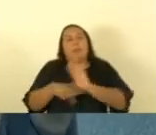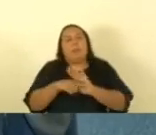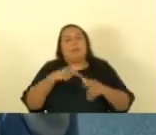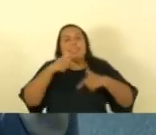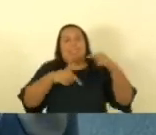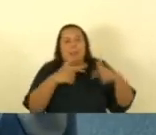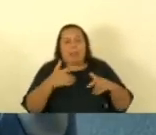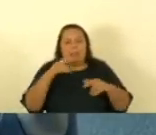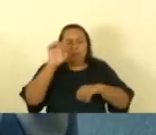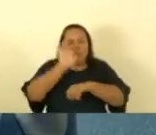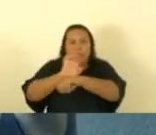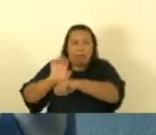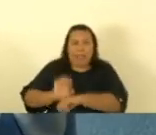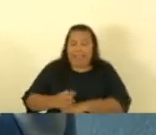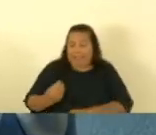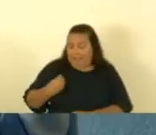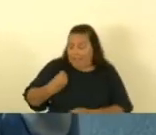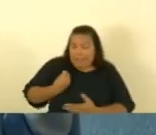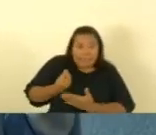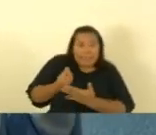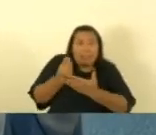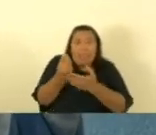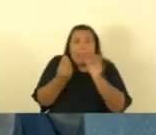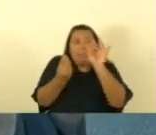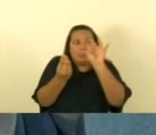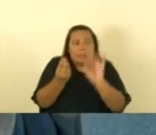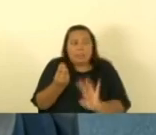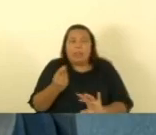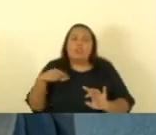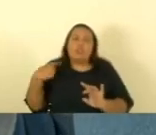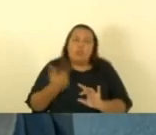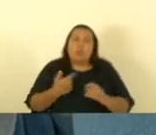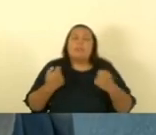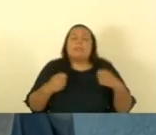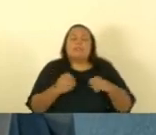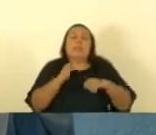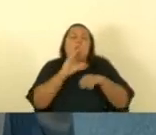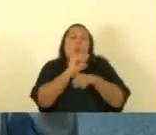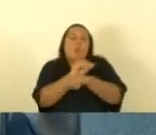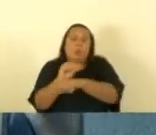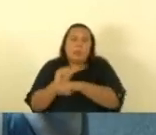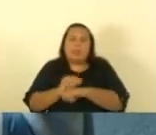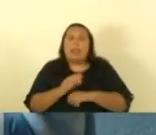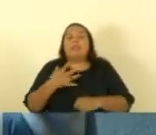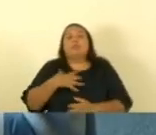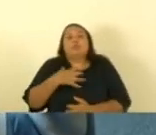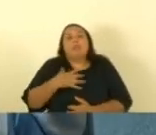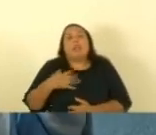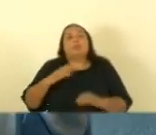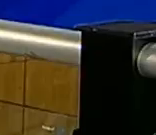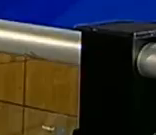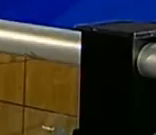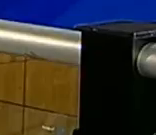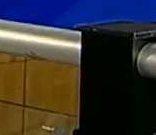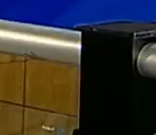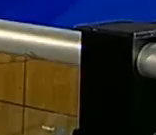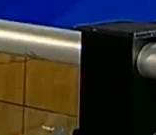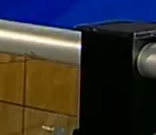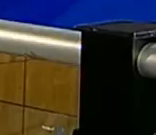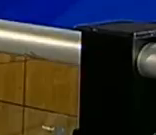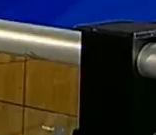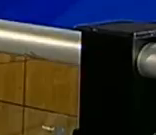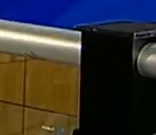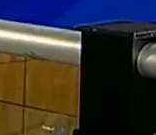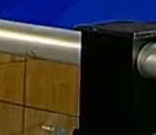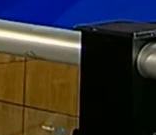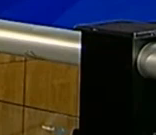nota, a vida é o bem mais precioso e iremos zelar por ela de forma incondicional. Ainda na sessão